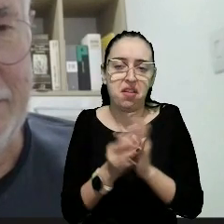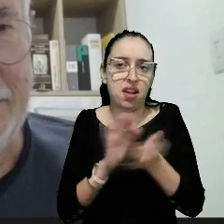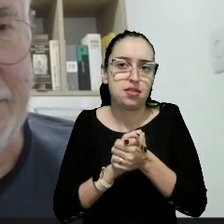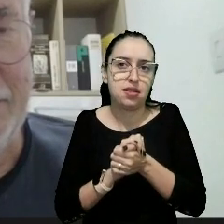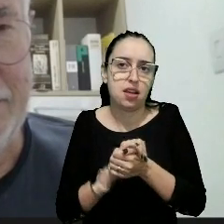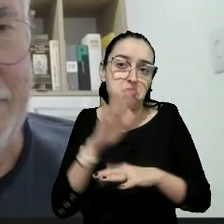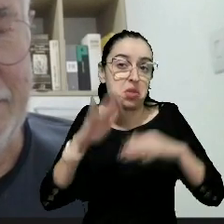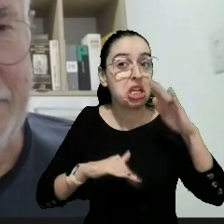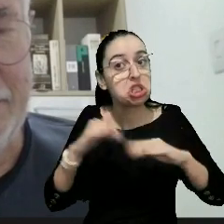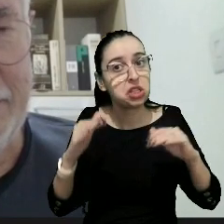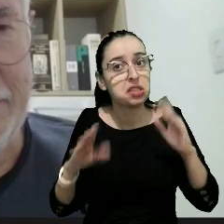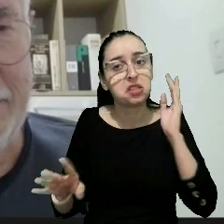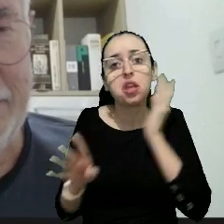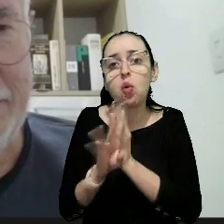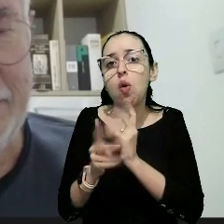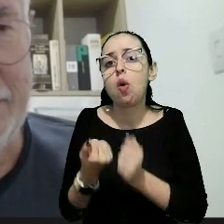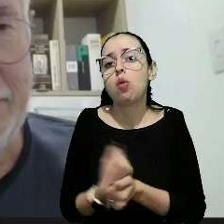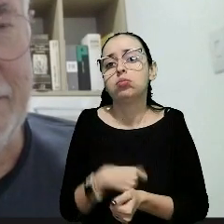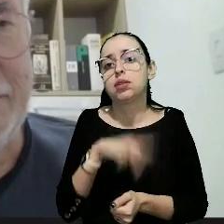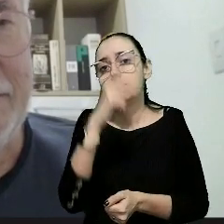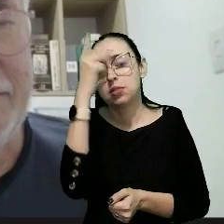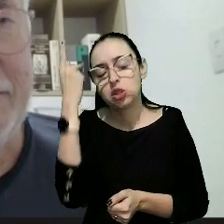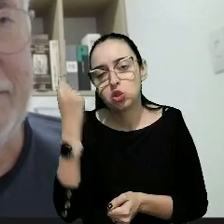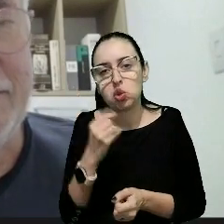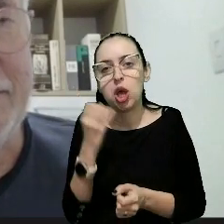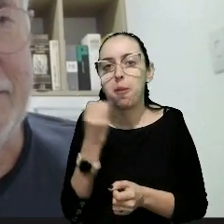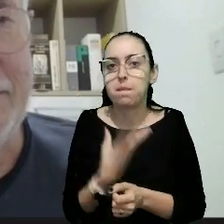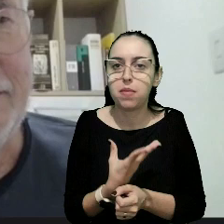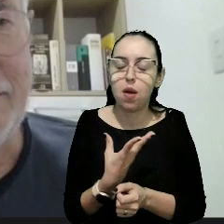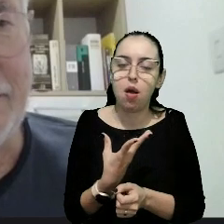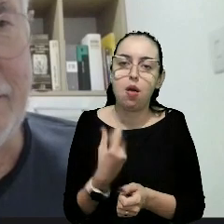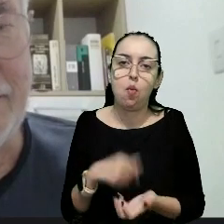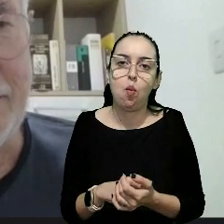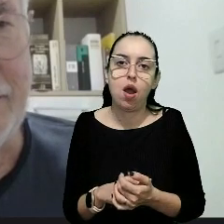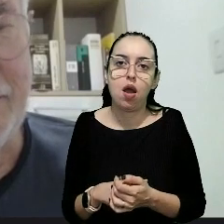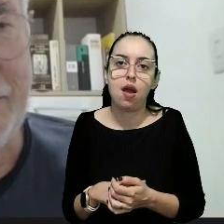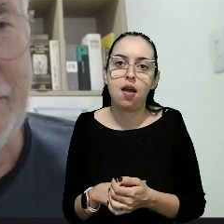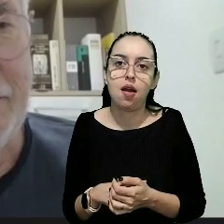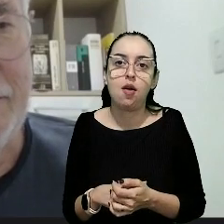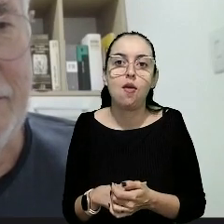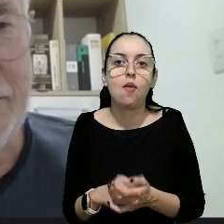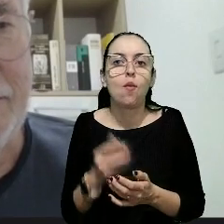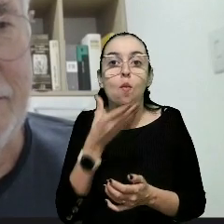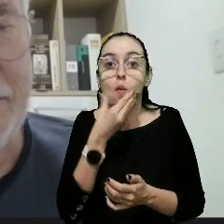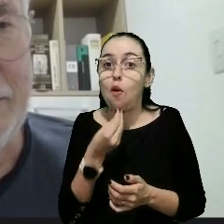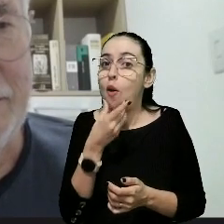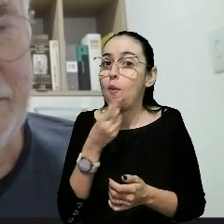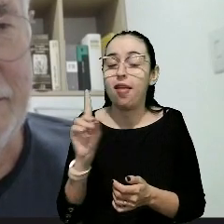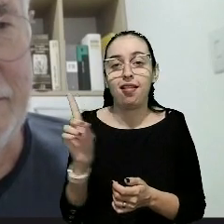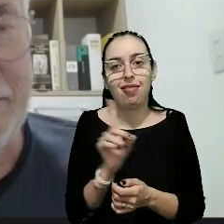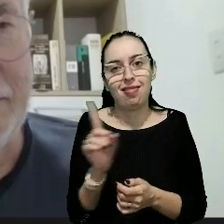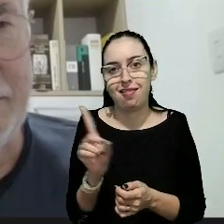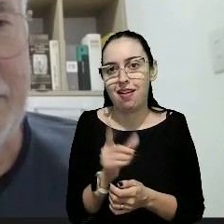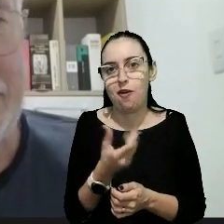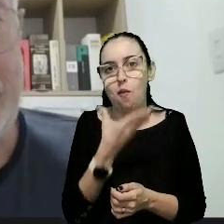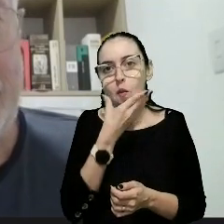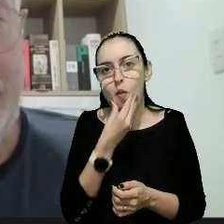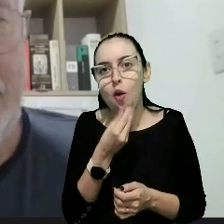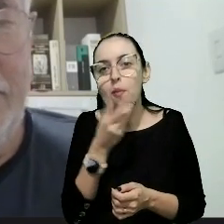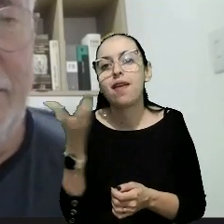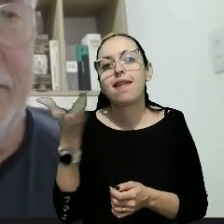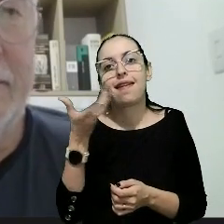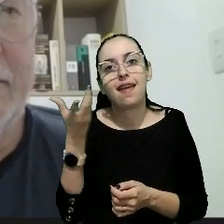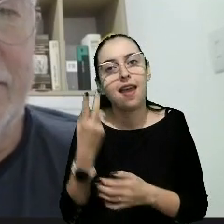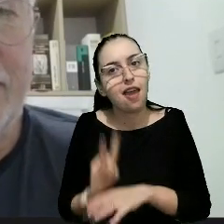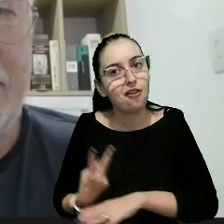encontra um parceiro bacana, tal, mas ela não quer isso, ela não fica buscando. O homem não. O homem não